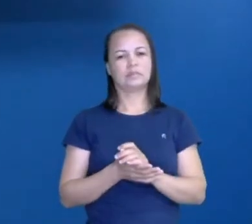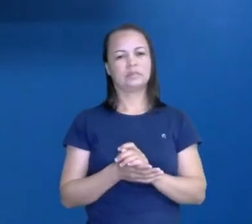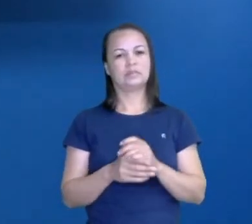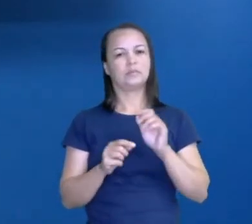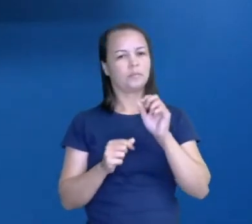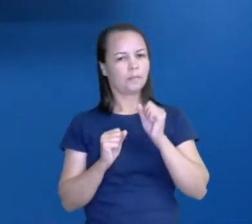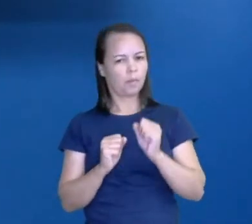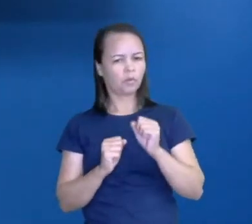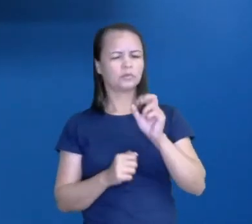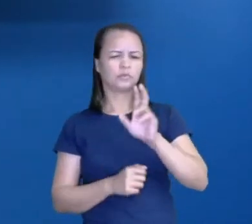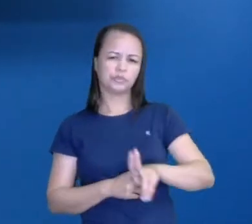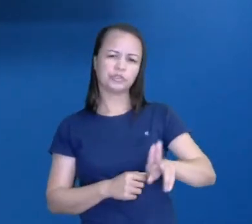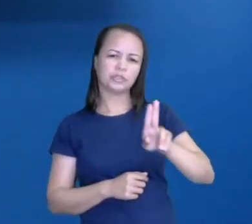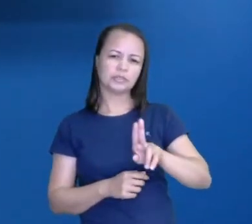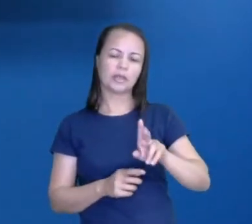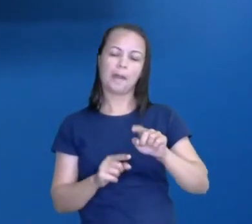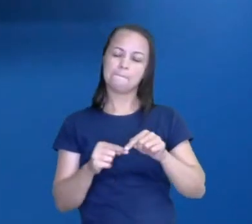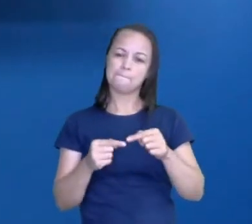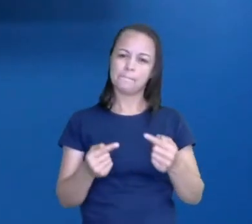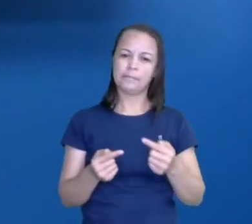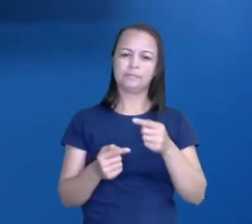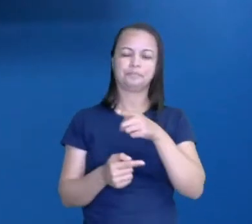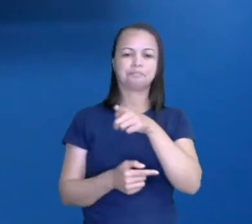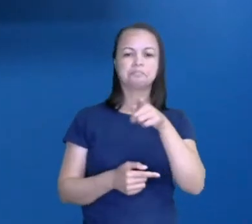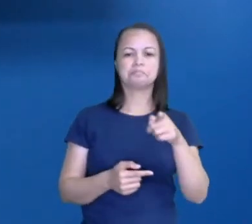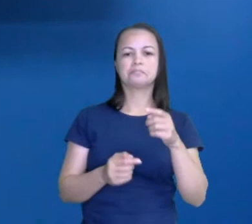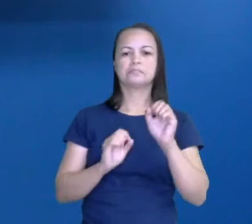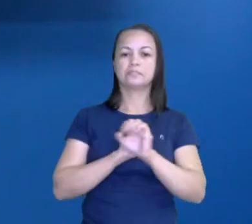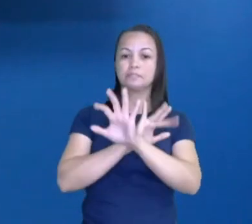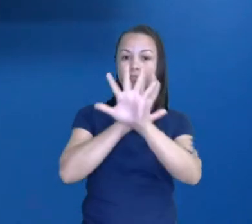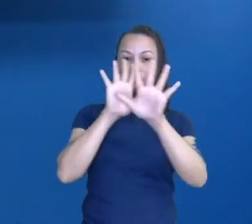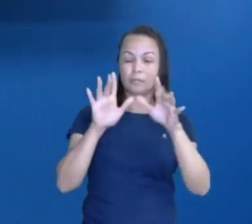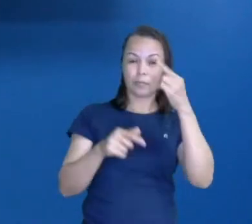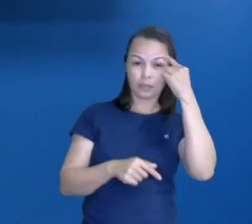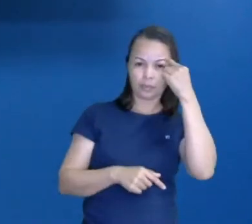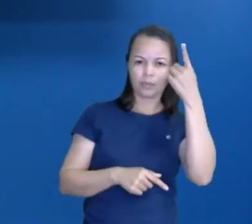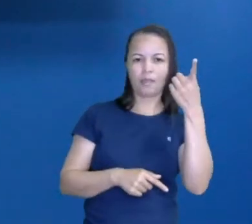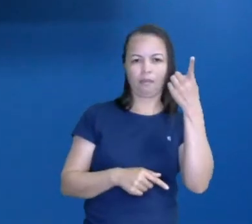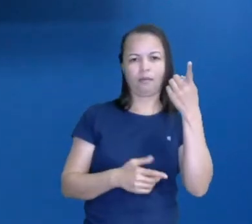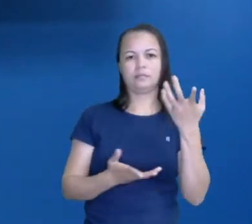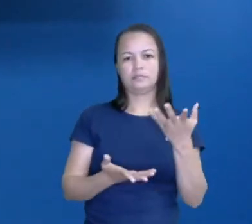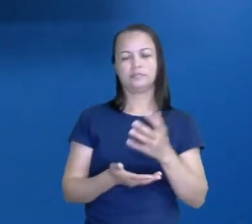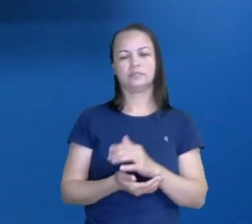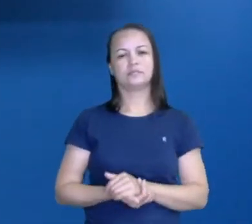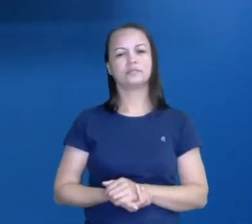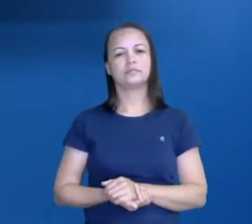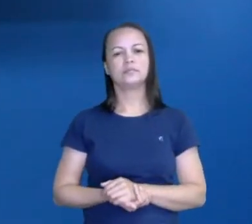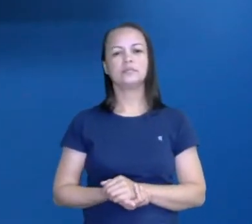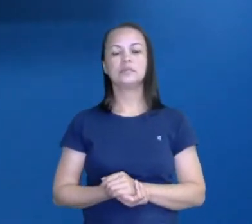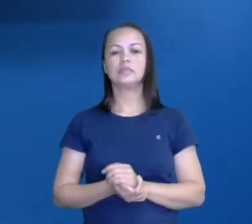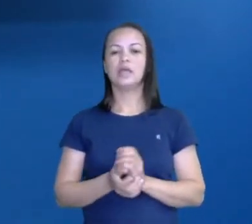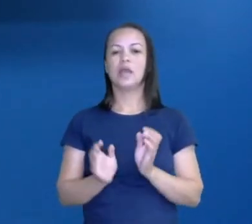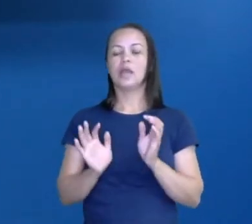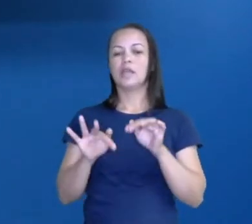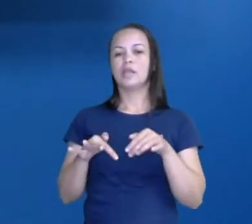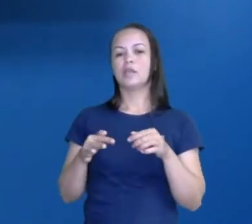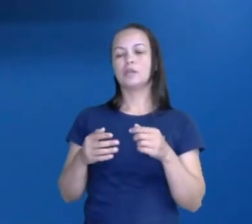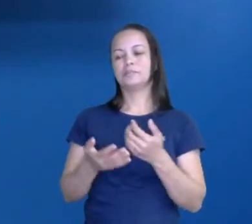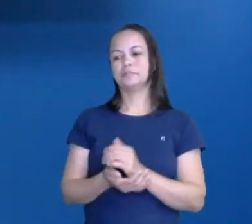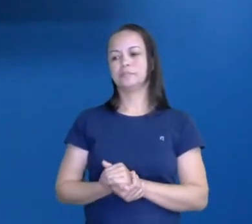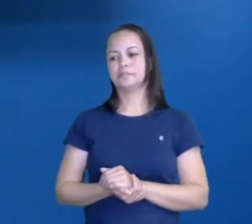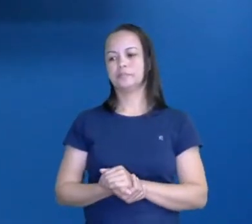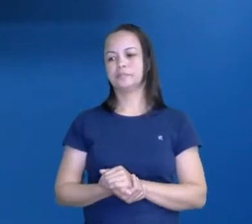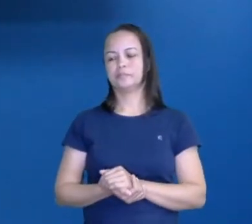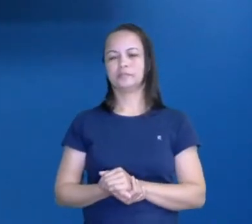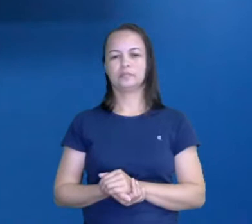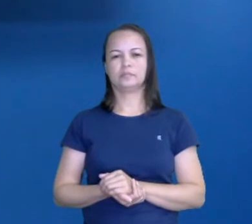deve-se utilizar para quando você quer deixar clara uma ideia, né? E por último, vamos ler?